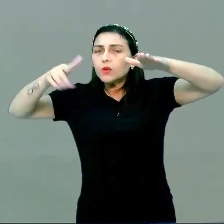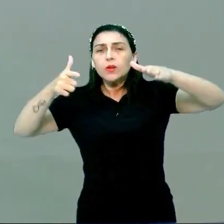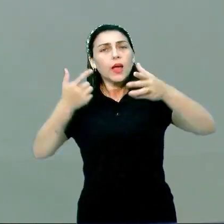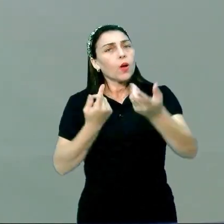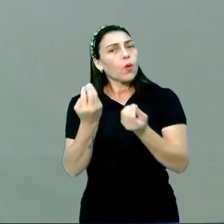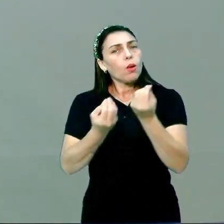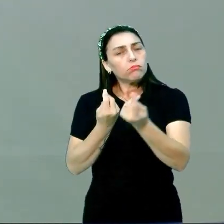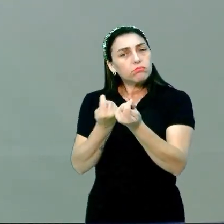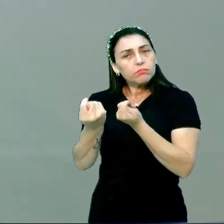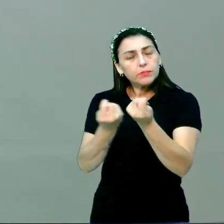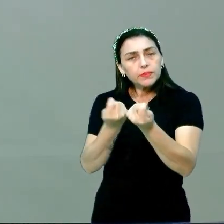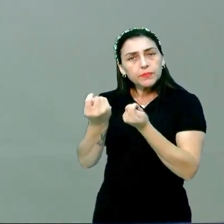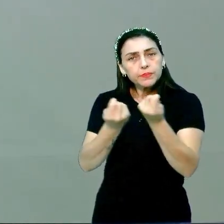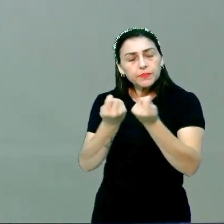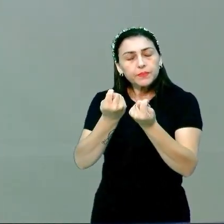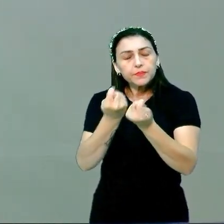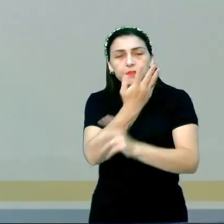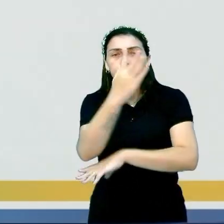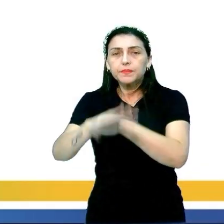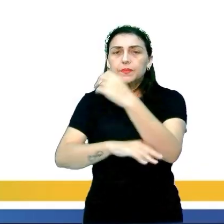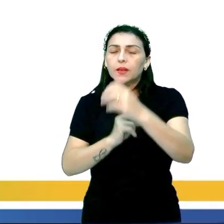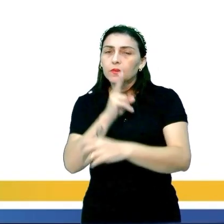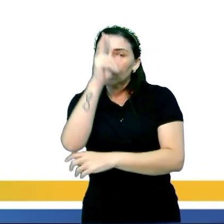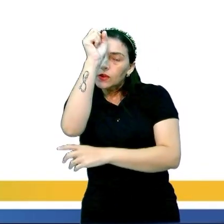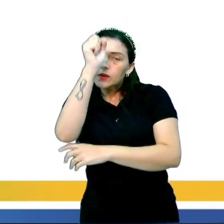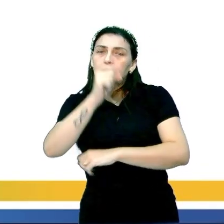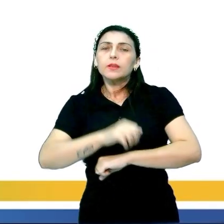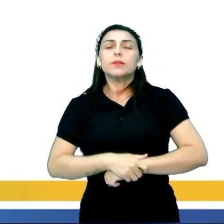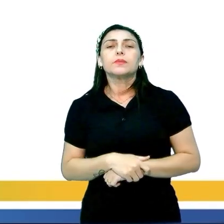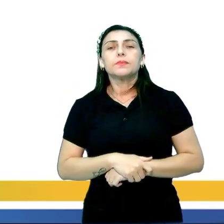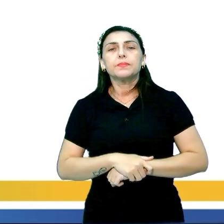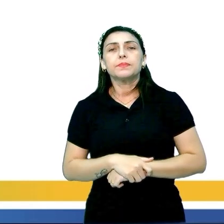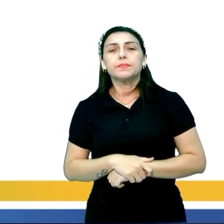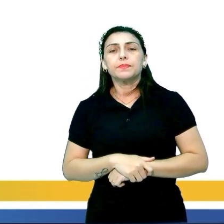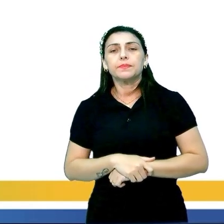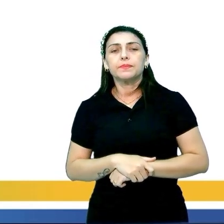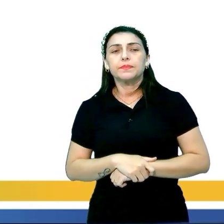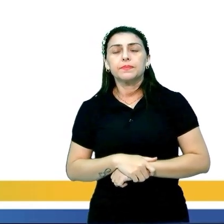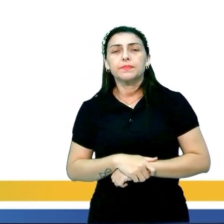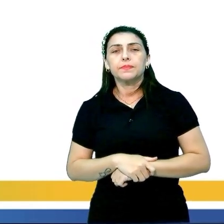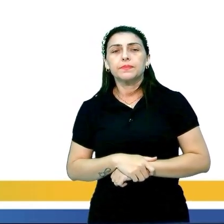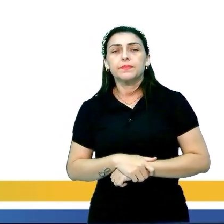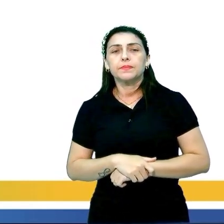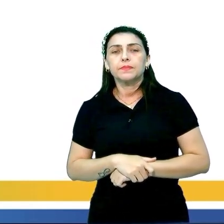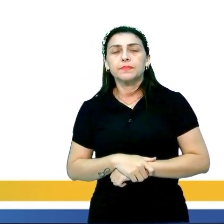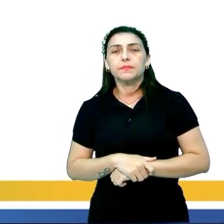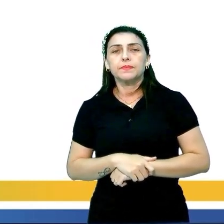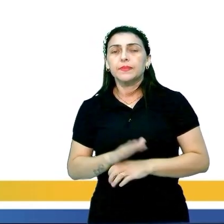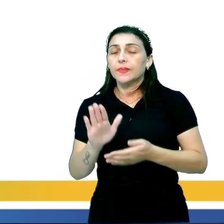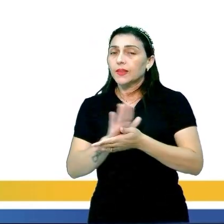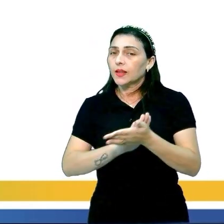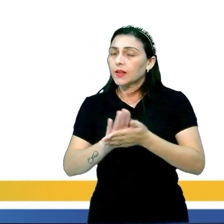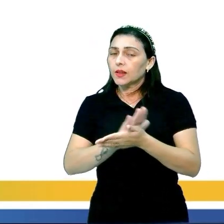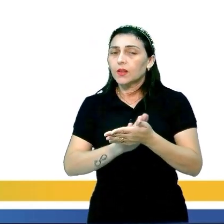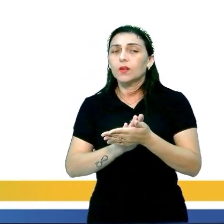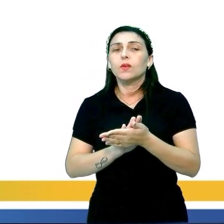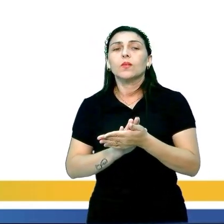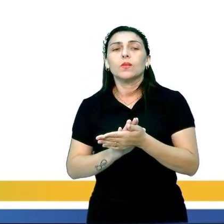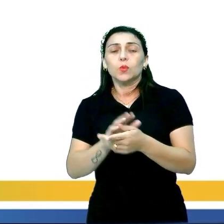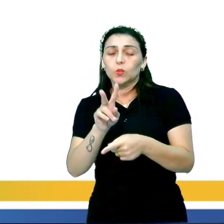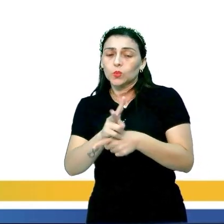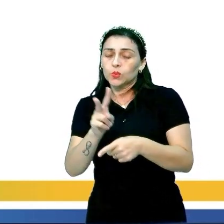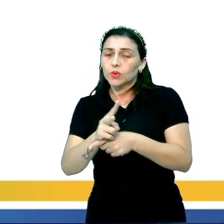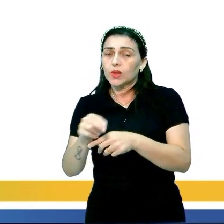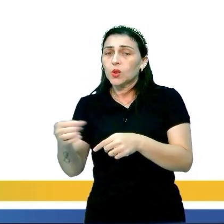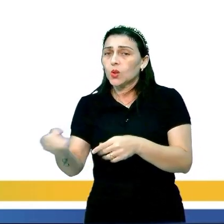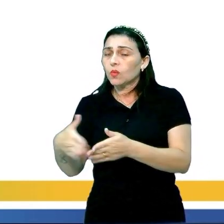como controlar os fenômenos da natureza, as forças, tá? Então, não tem nada a ver aí com possibilidade de cultivo da